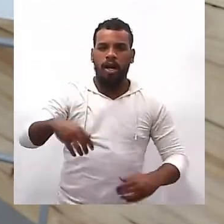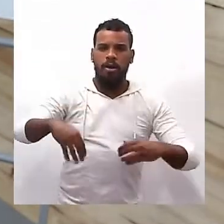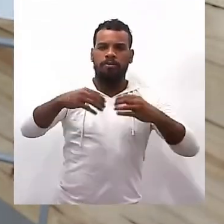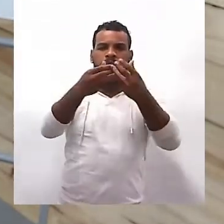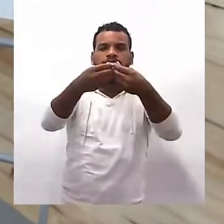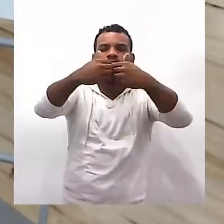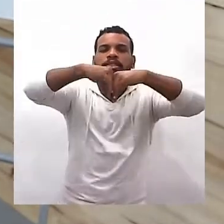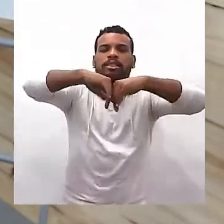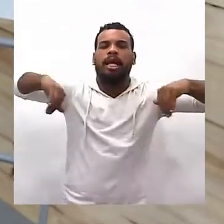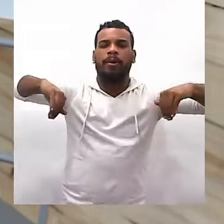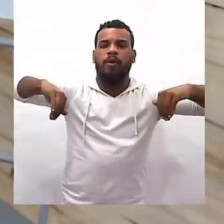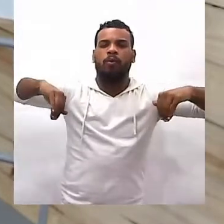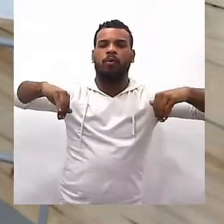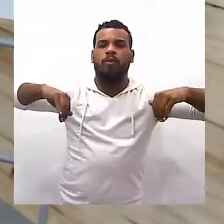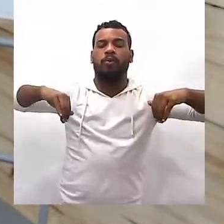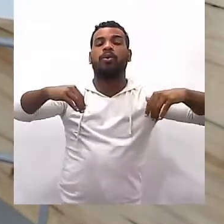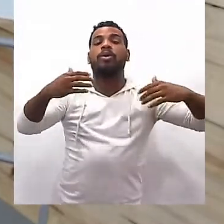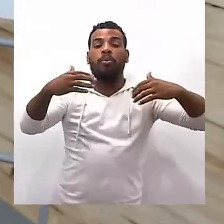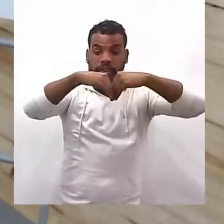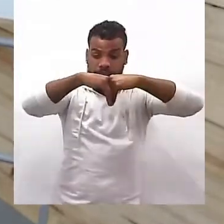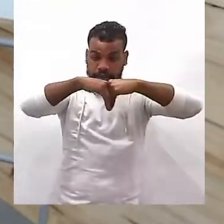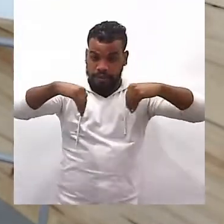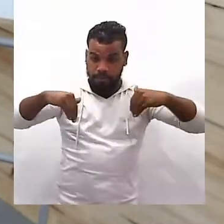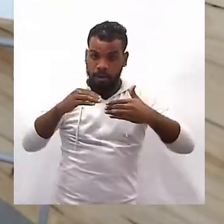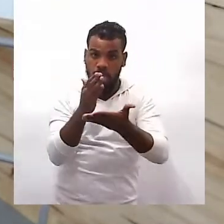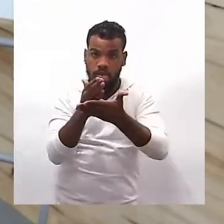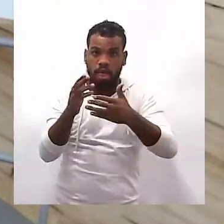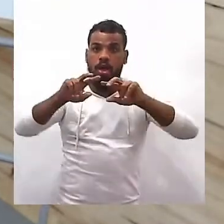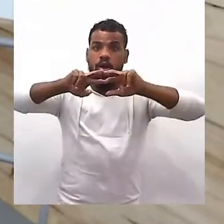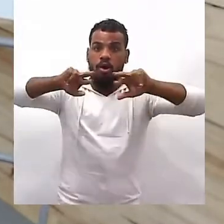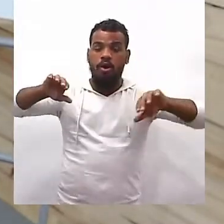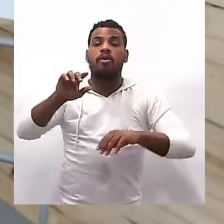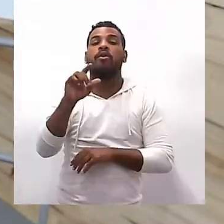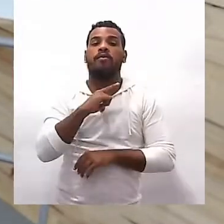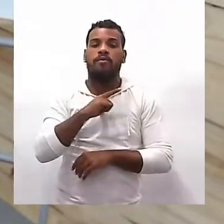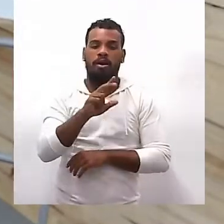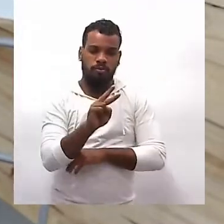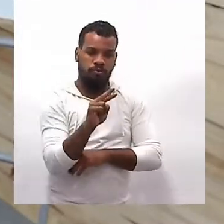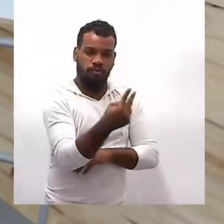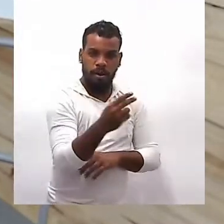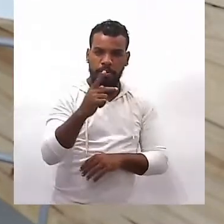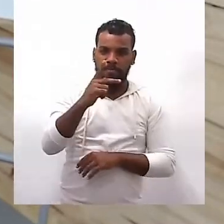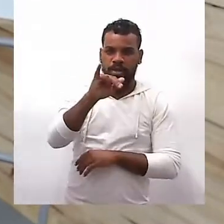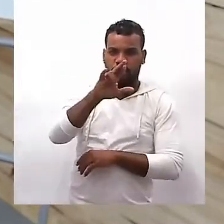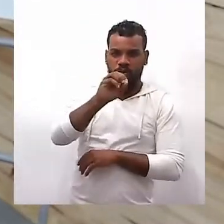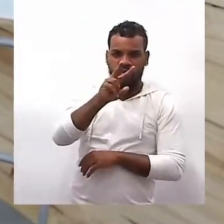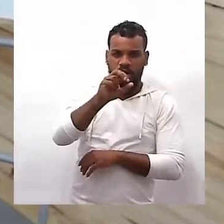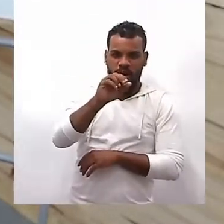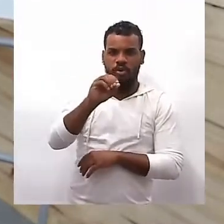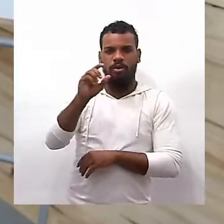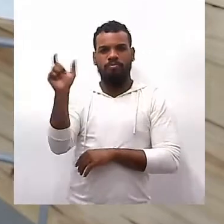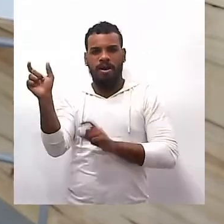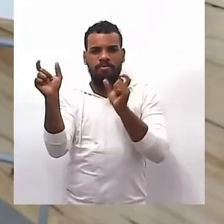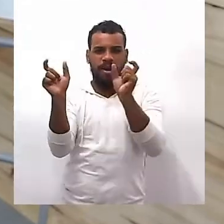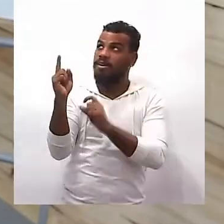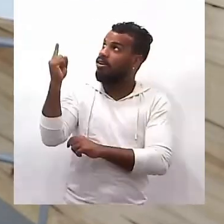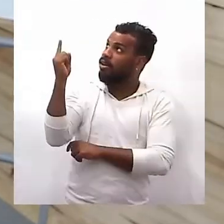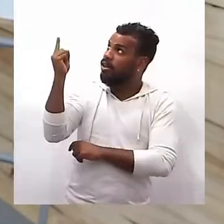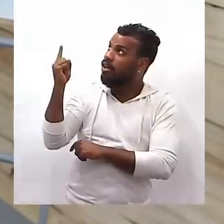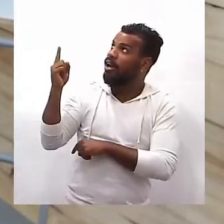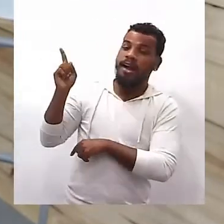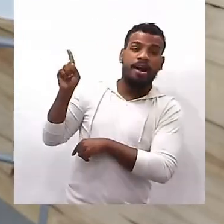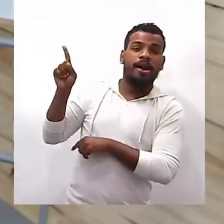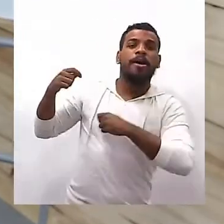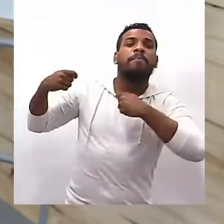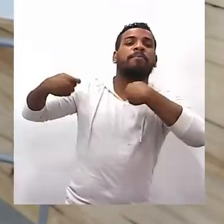pô, quebrou no meio. Quando tu quebra no meio, a glicose vai virar piruvato aqui e piruvato aqui. Sendo que, o que é que eu preciso